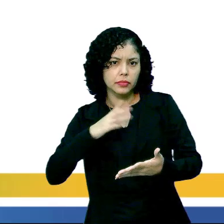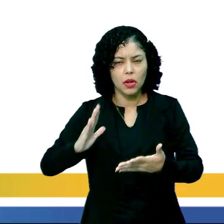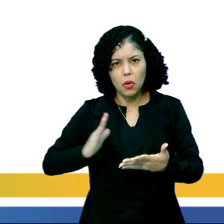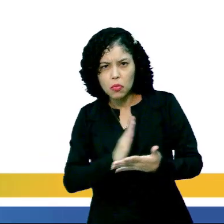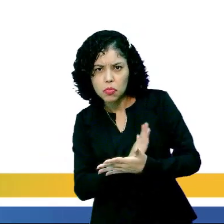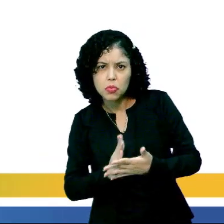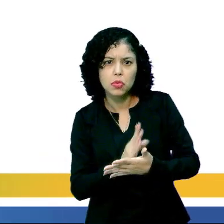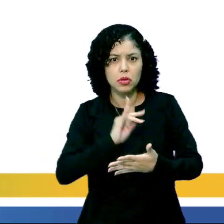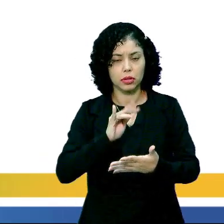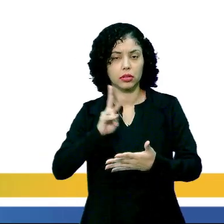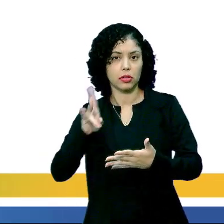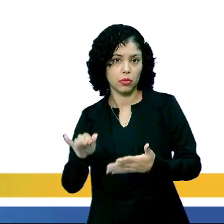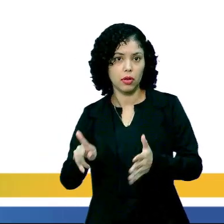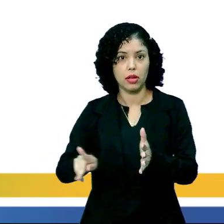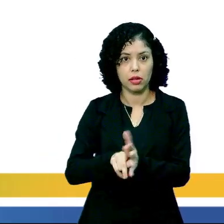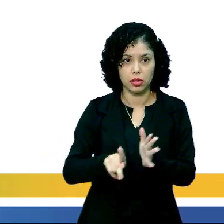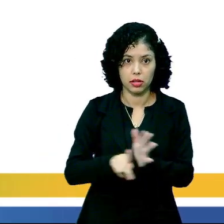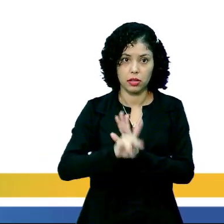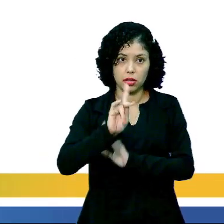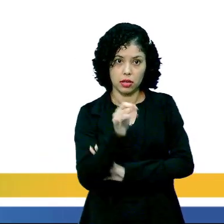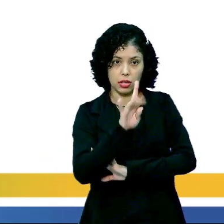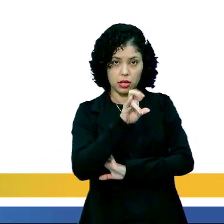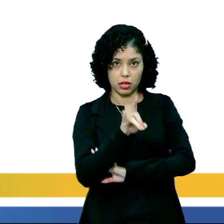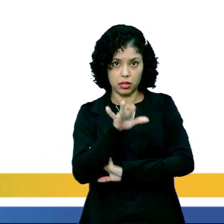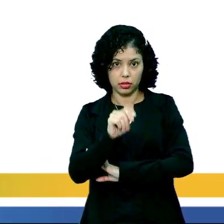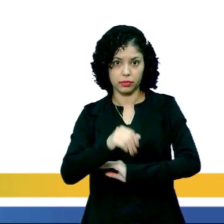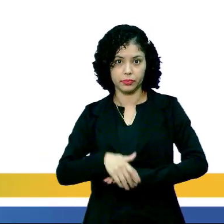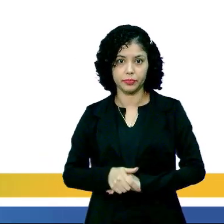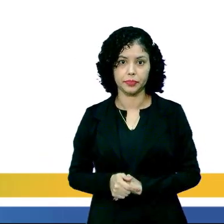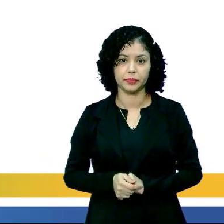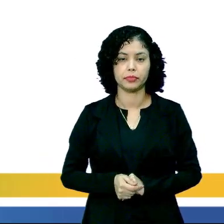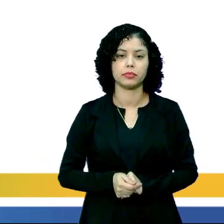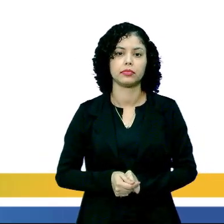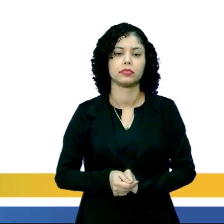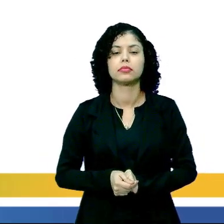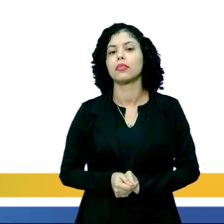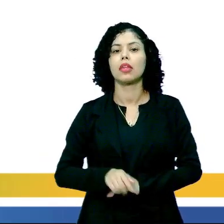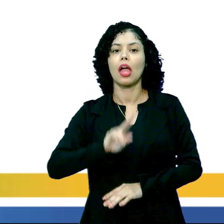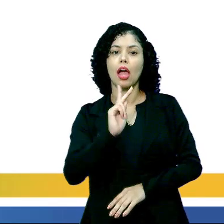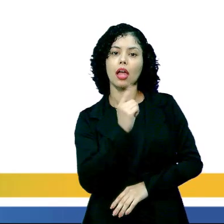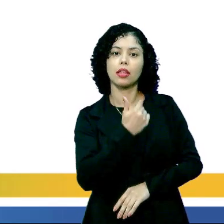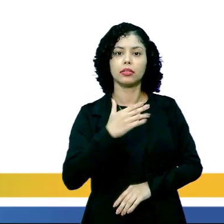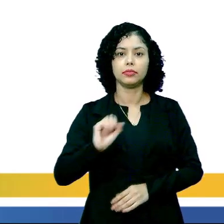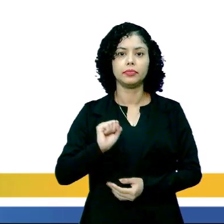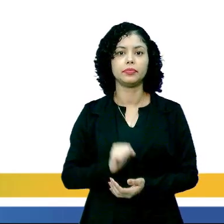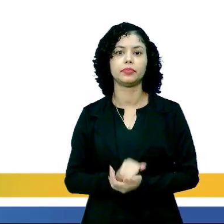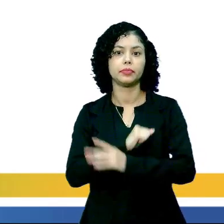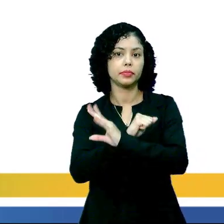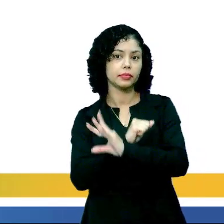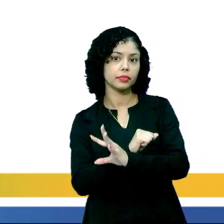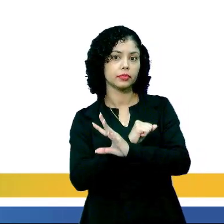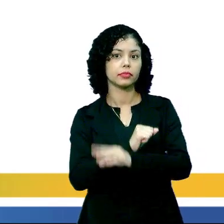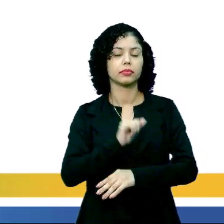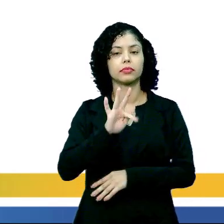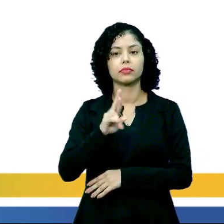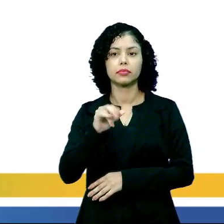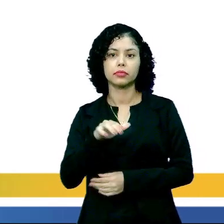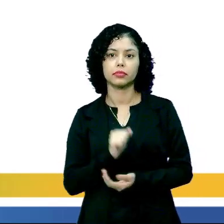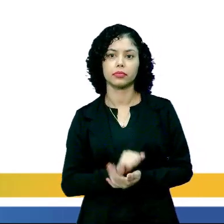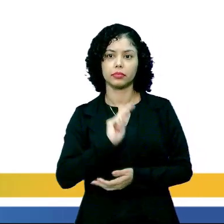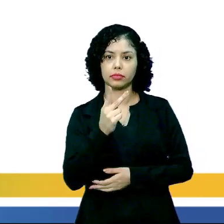alguma coisa hídrico ele é um hidrato olha os outros exemplos h2s a ácido sulfídrico